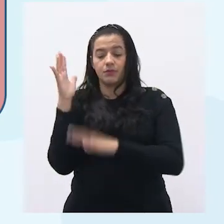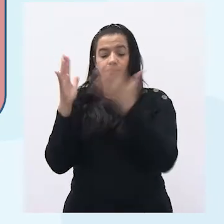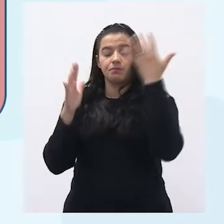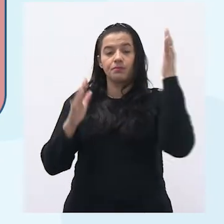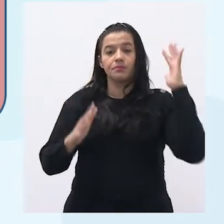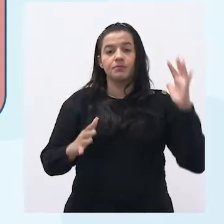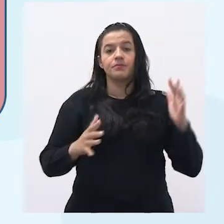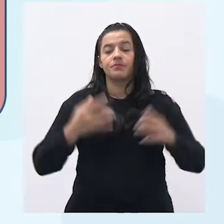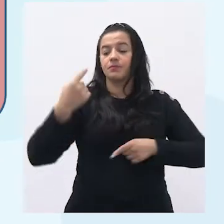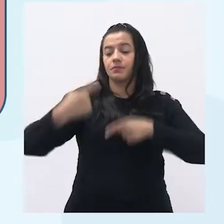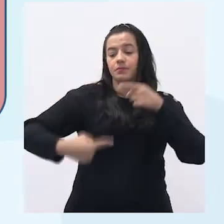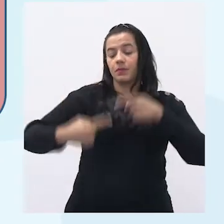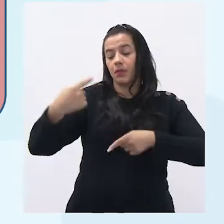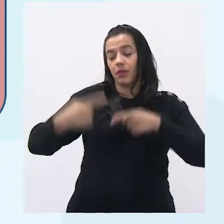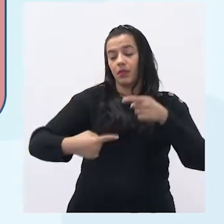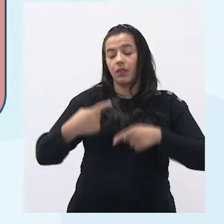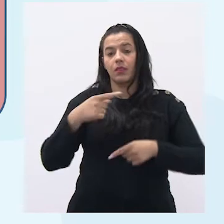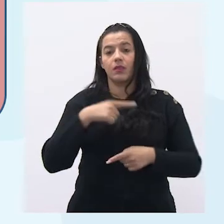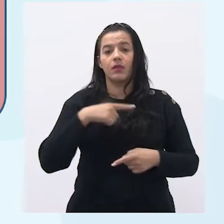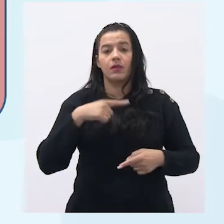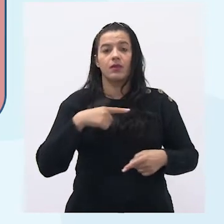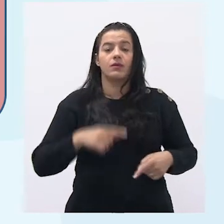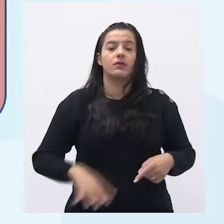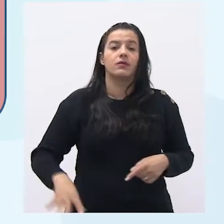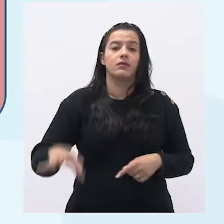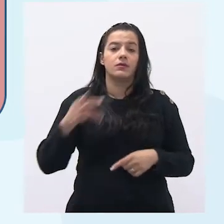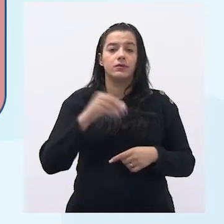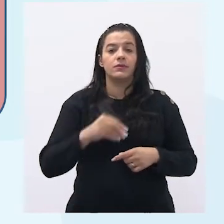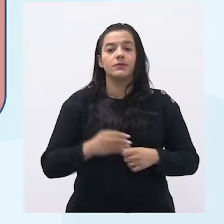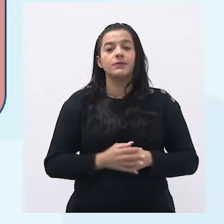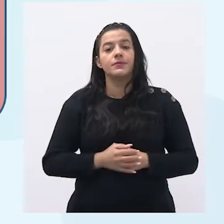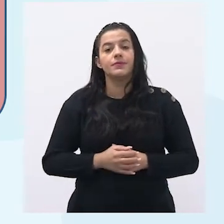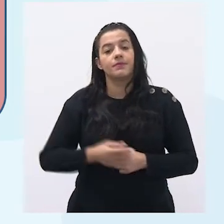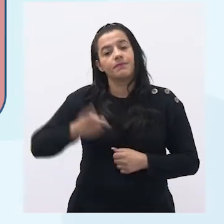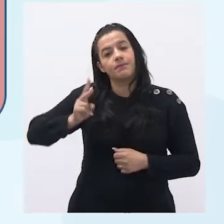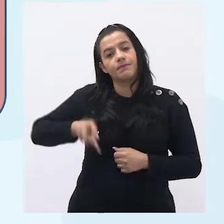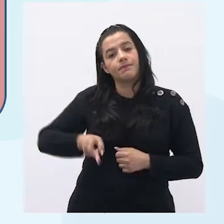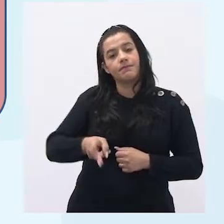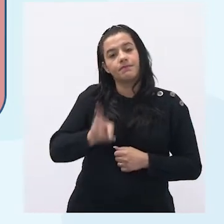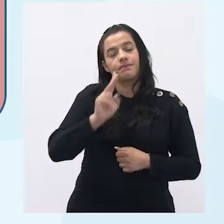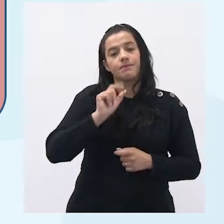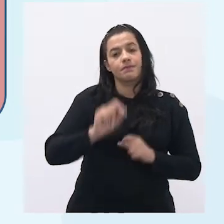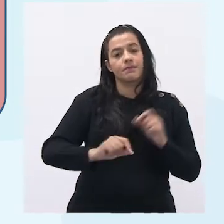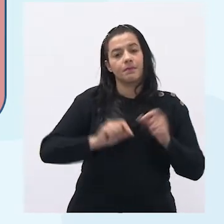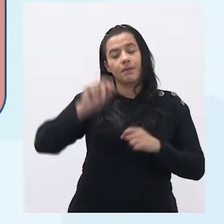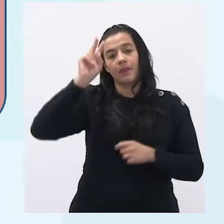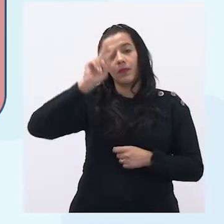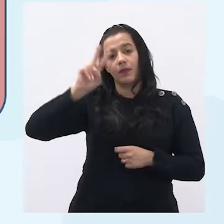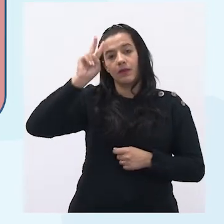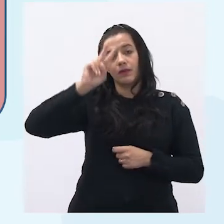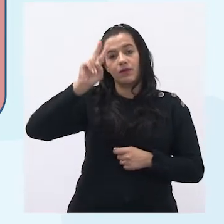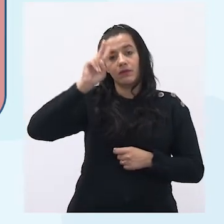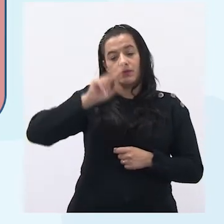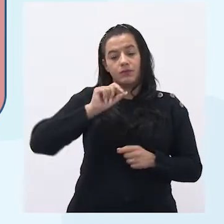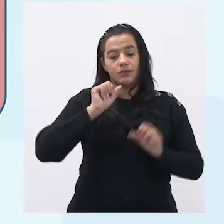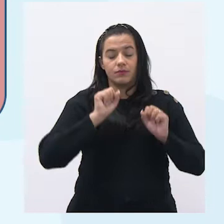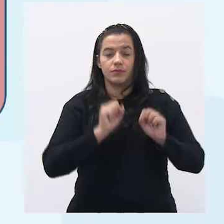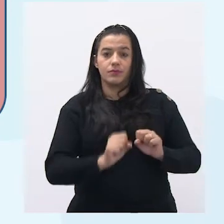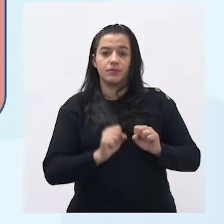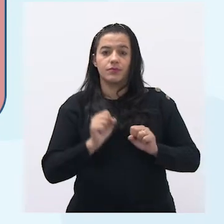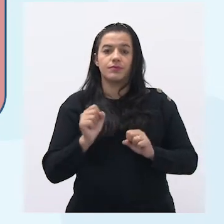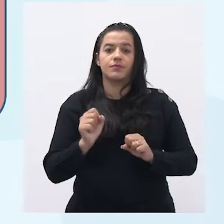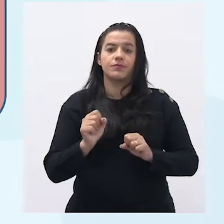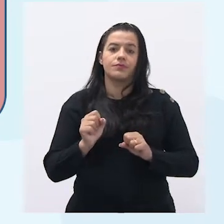seja de onde ele vier, tá? E sempre lembrando que questões pontuais podem sim